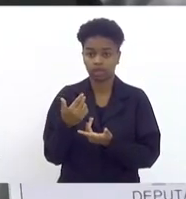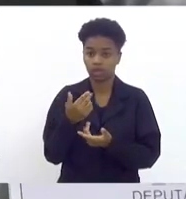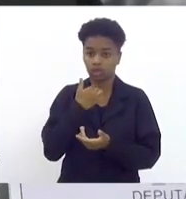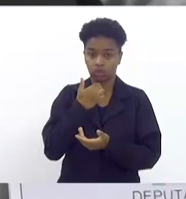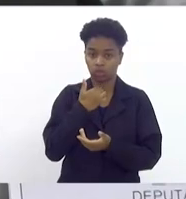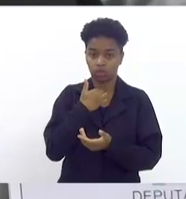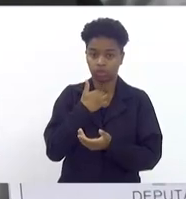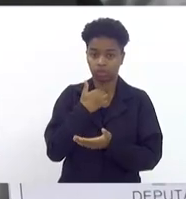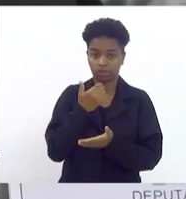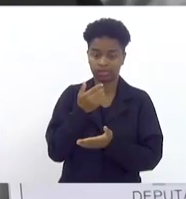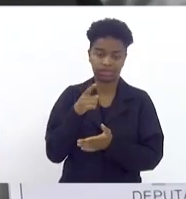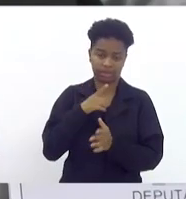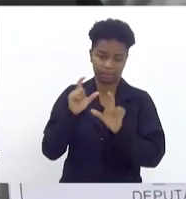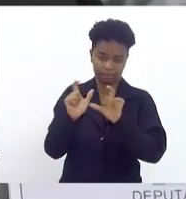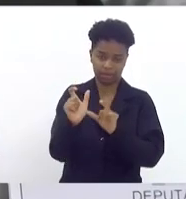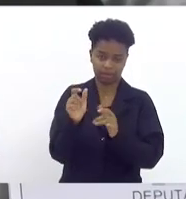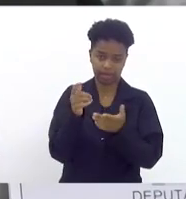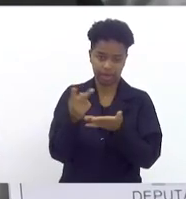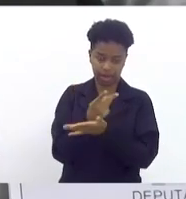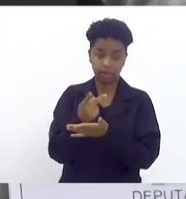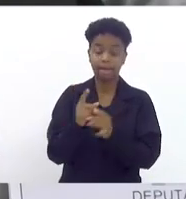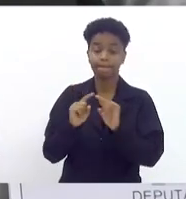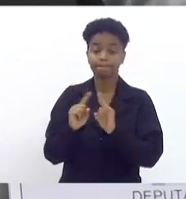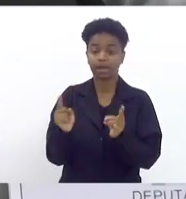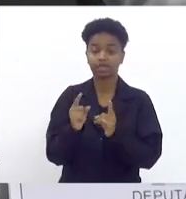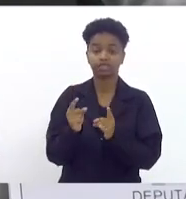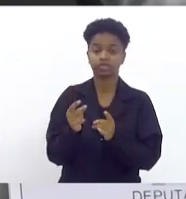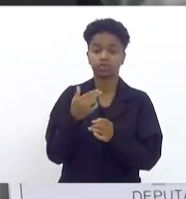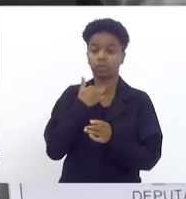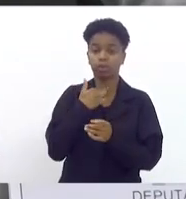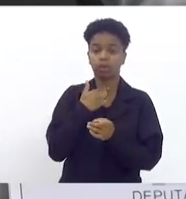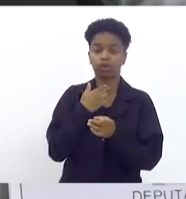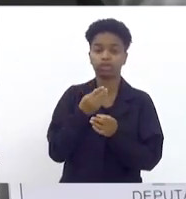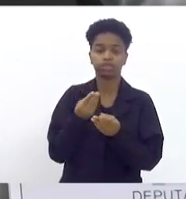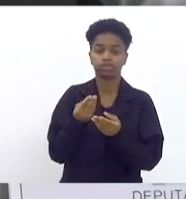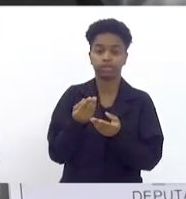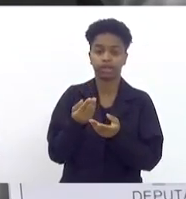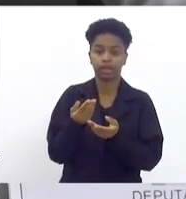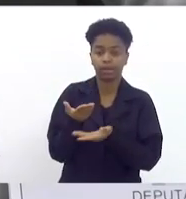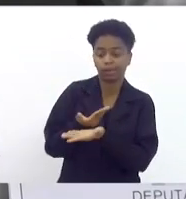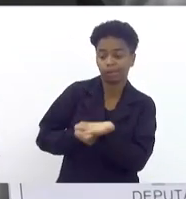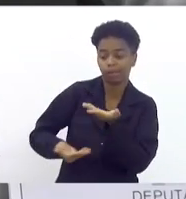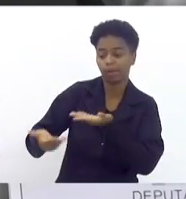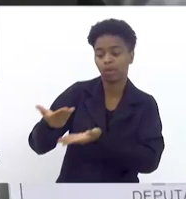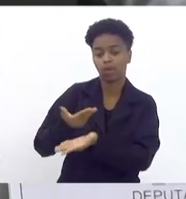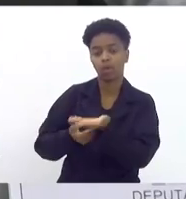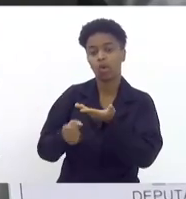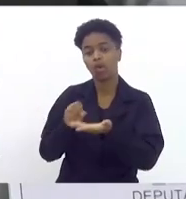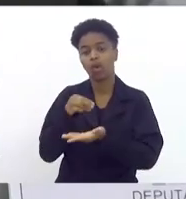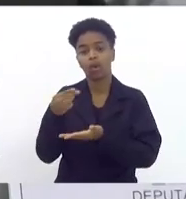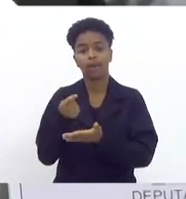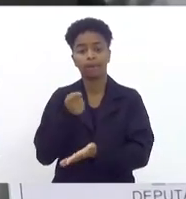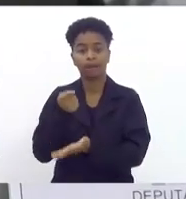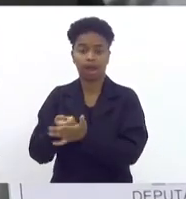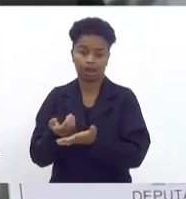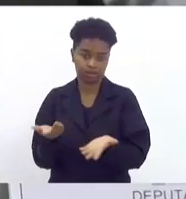descartando, porque aqui está escrito errado, tampouco a possibilidade de permuta ou de dação em pagamento,